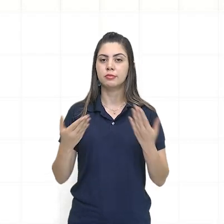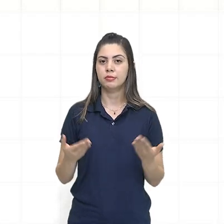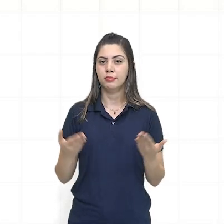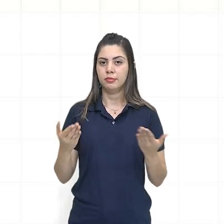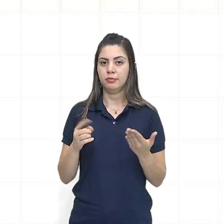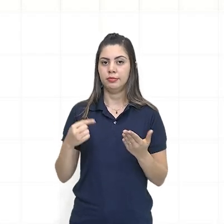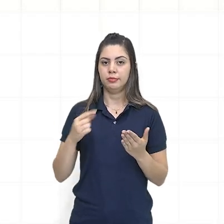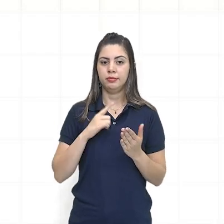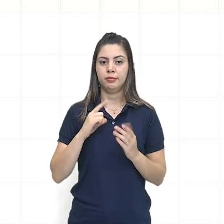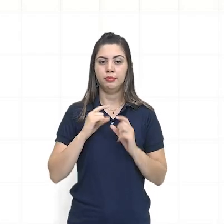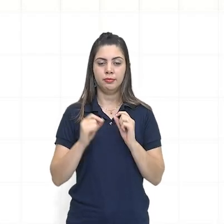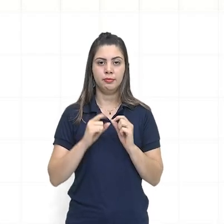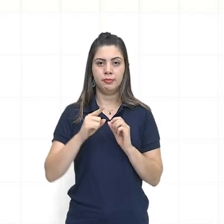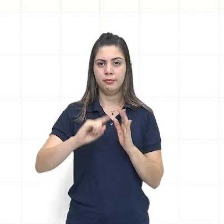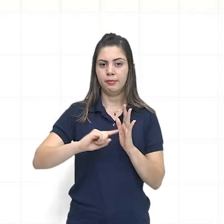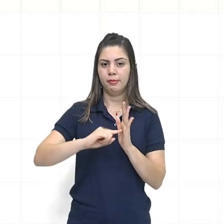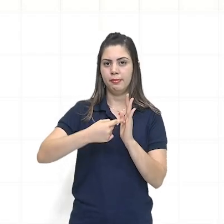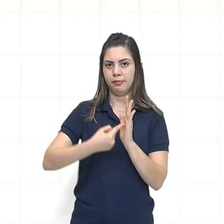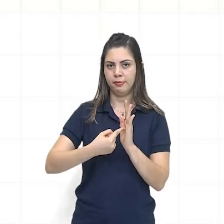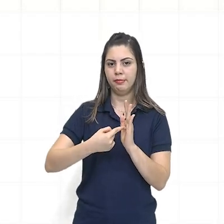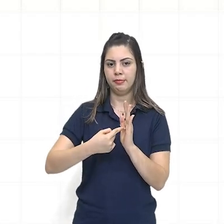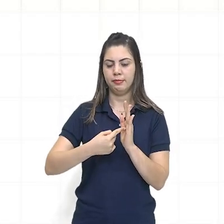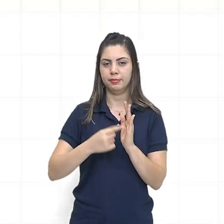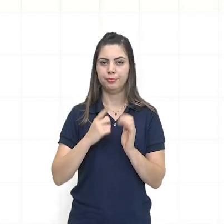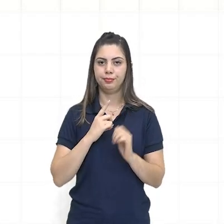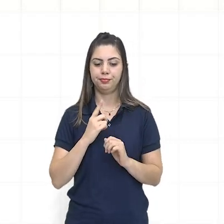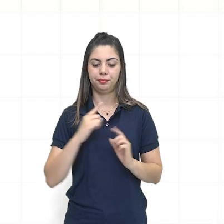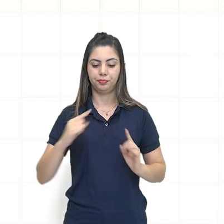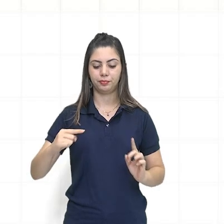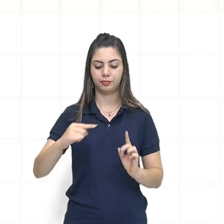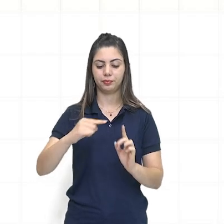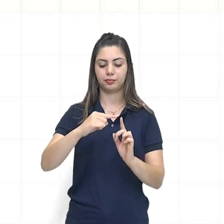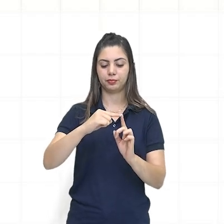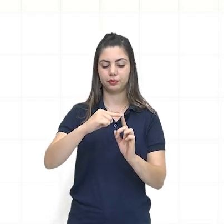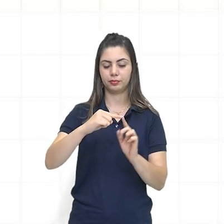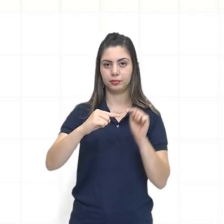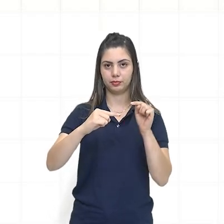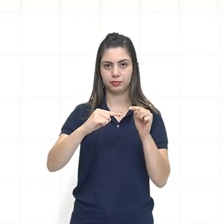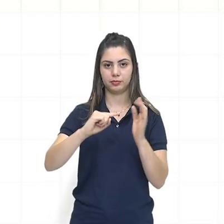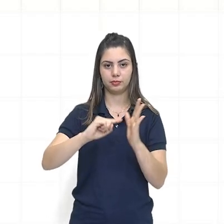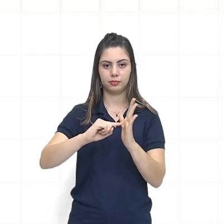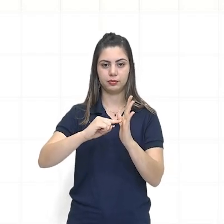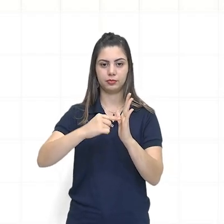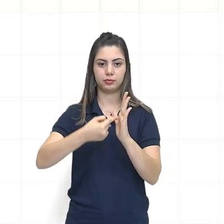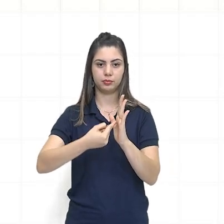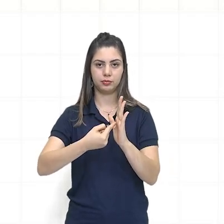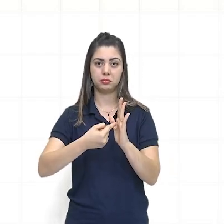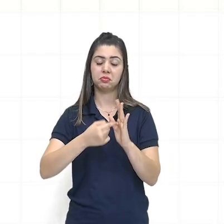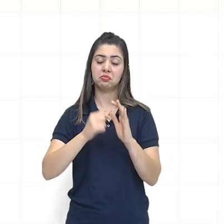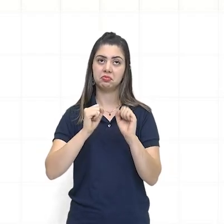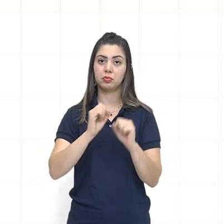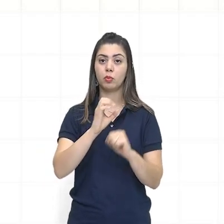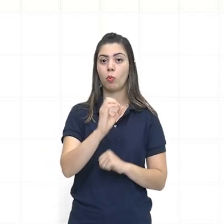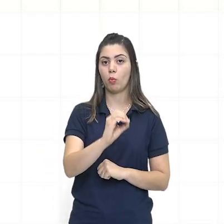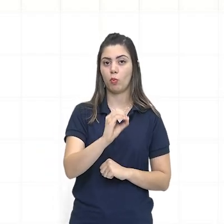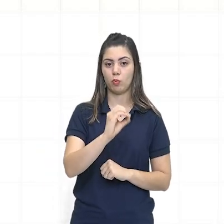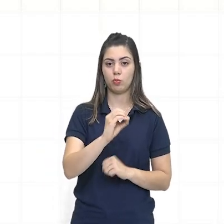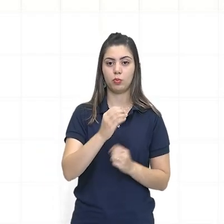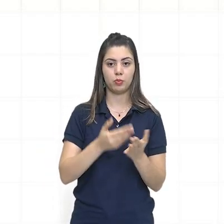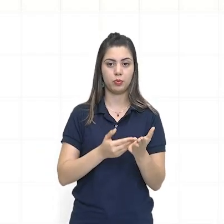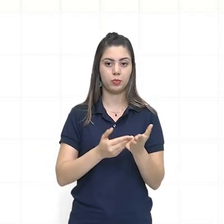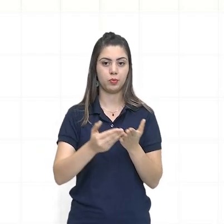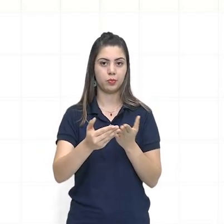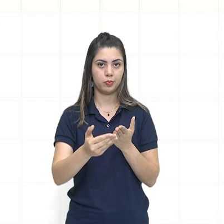de encontro das duas semirretas, a gente vai dizer que é o ponto O, ou ponto de